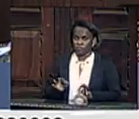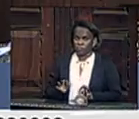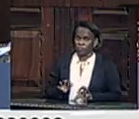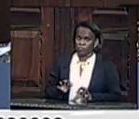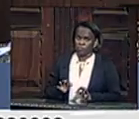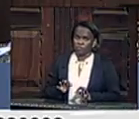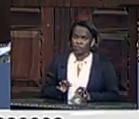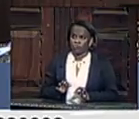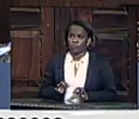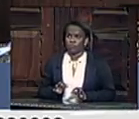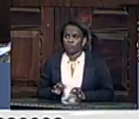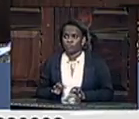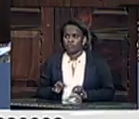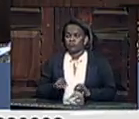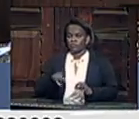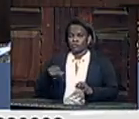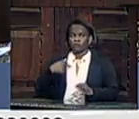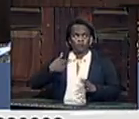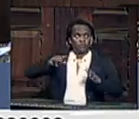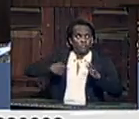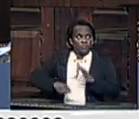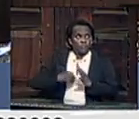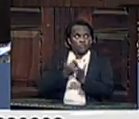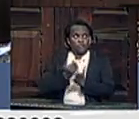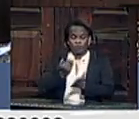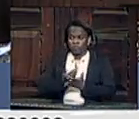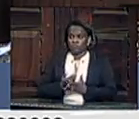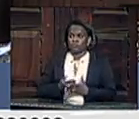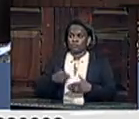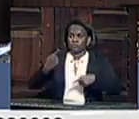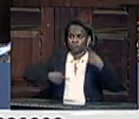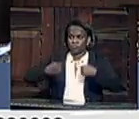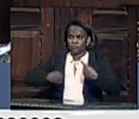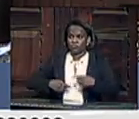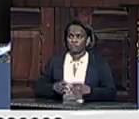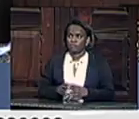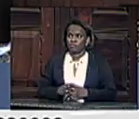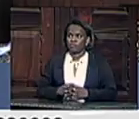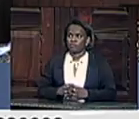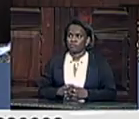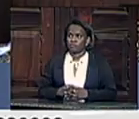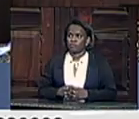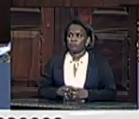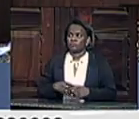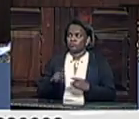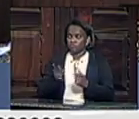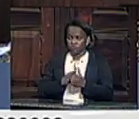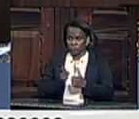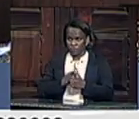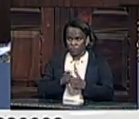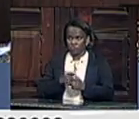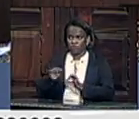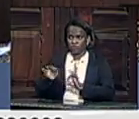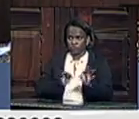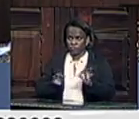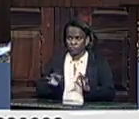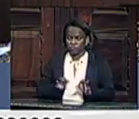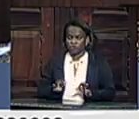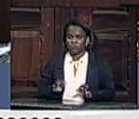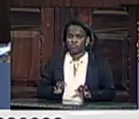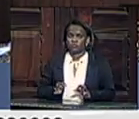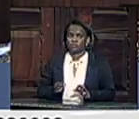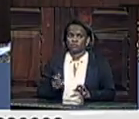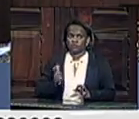E vamos aprofundar um pouco aqui esse debate. Primeiro, o projeto